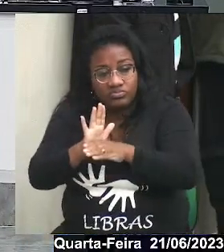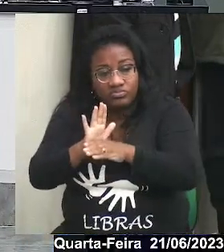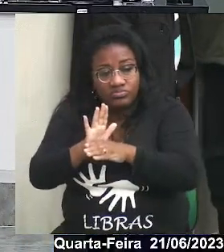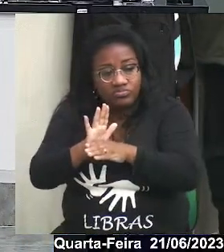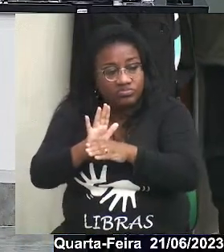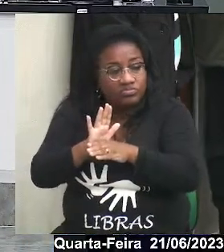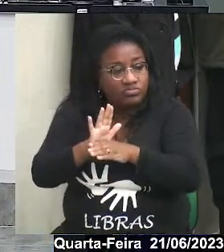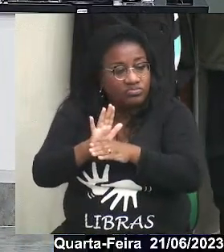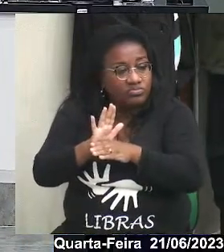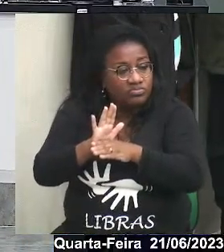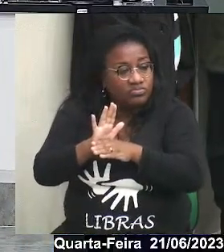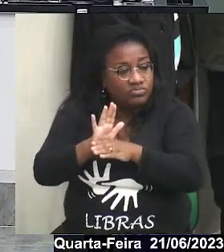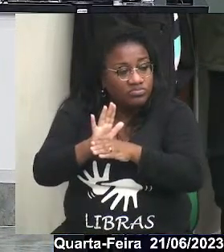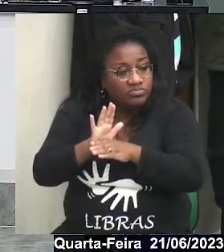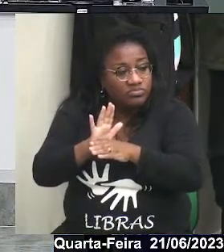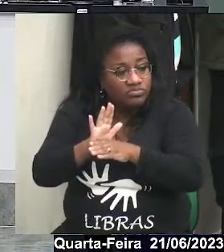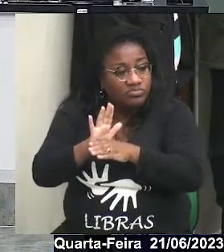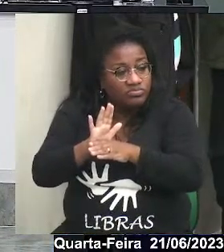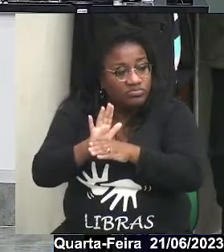legislativo